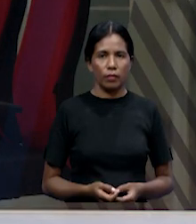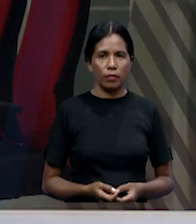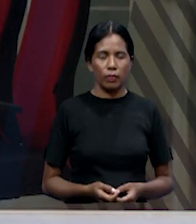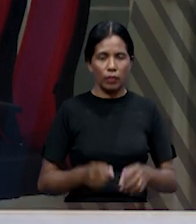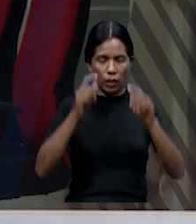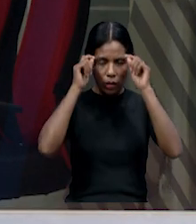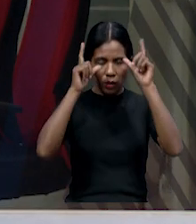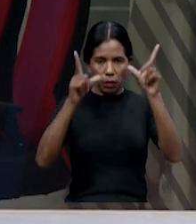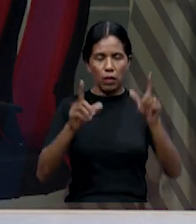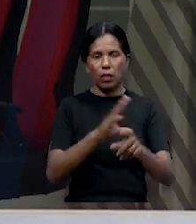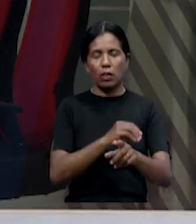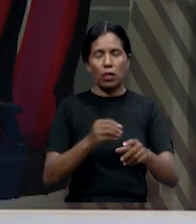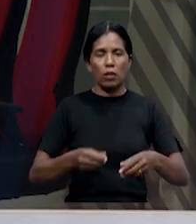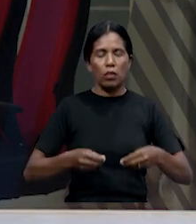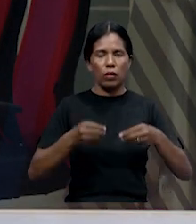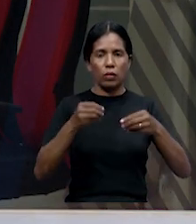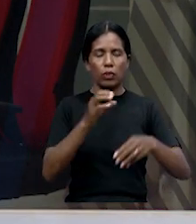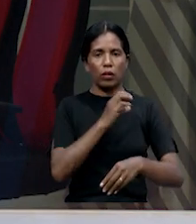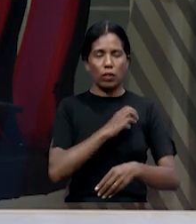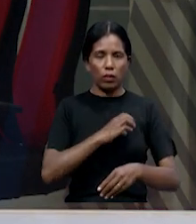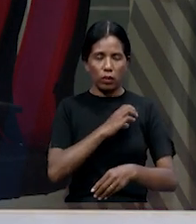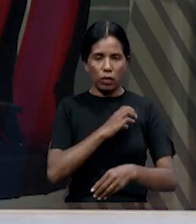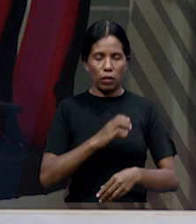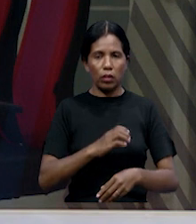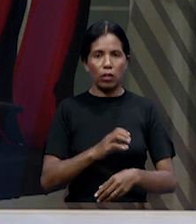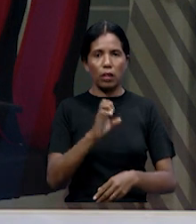Timor-Leste presta o último homenagem à Rainha Elizabeth II.